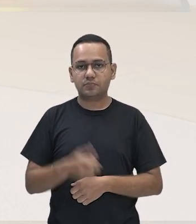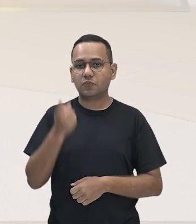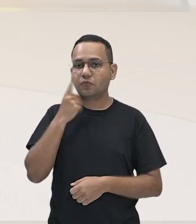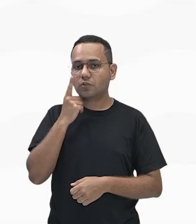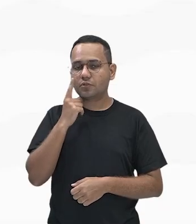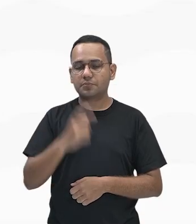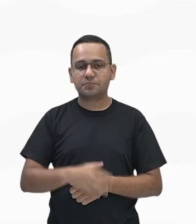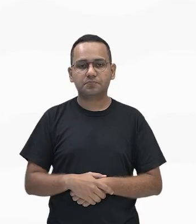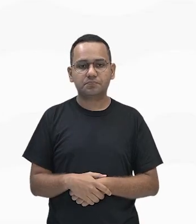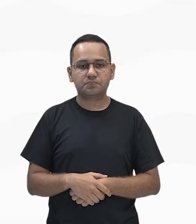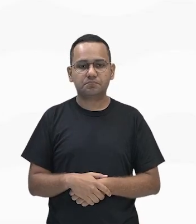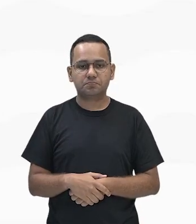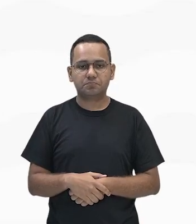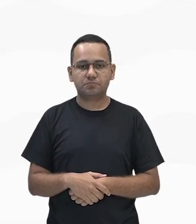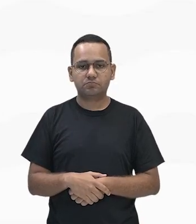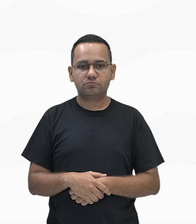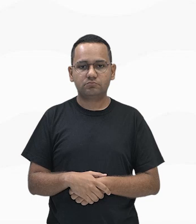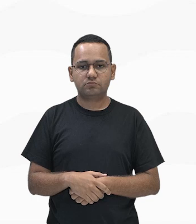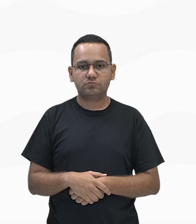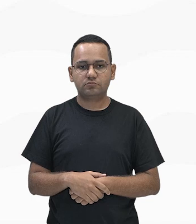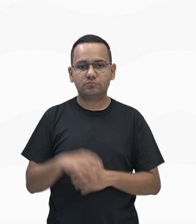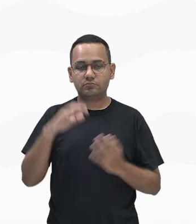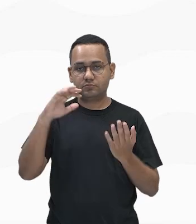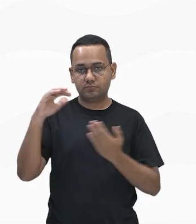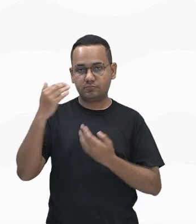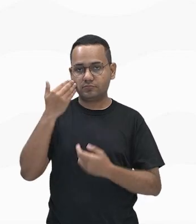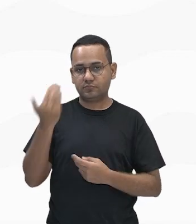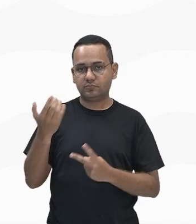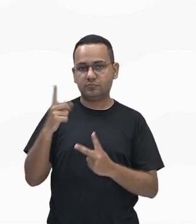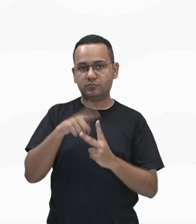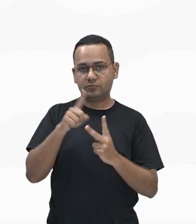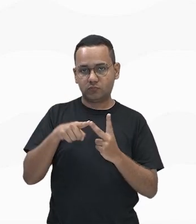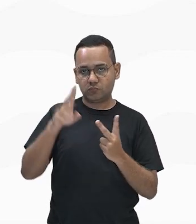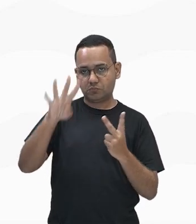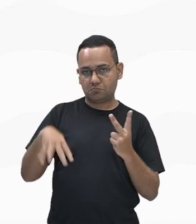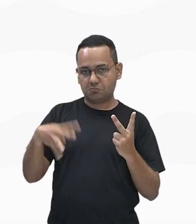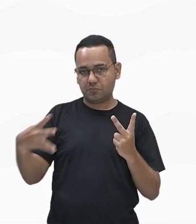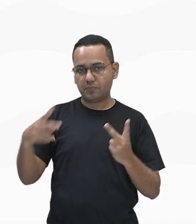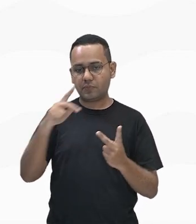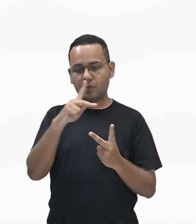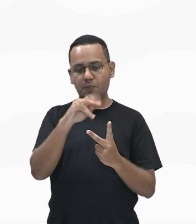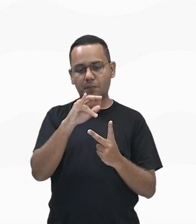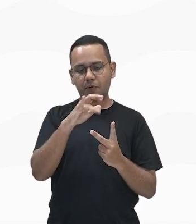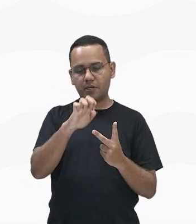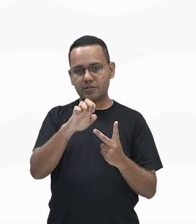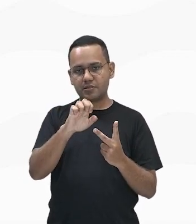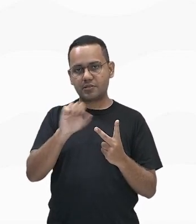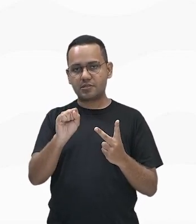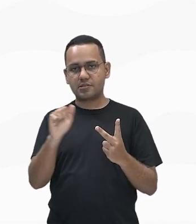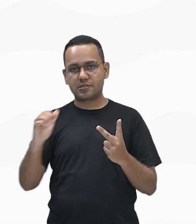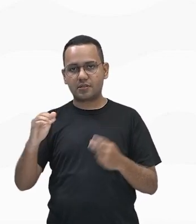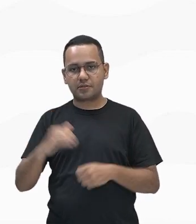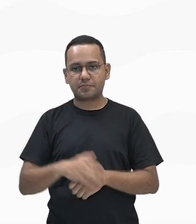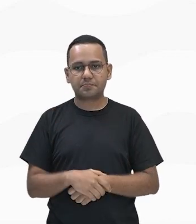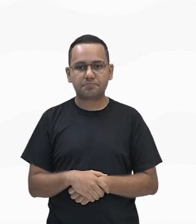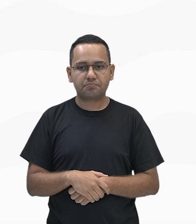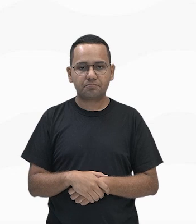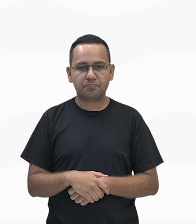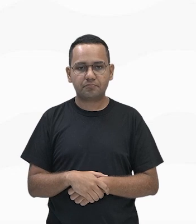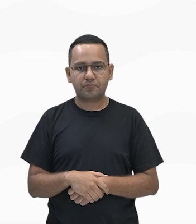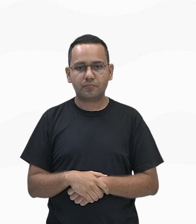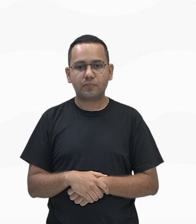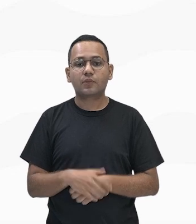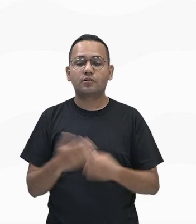duas tabelas. Vamos lá. Aí a tabela Price e SAC. A tabela Price e a tabela SAC são